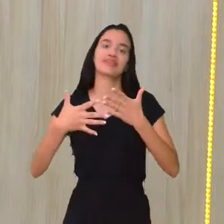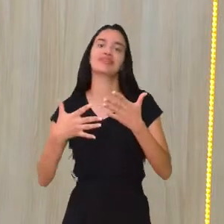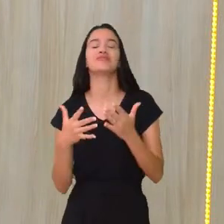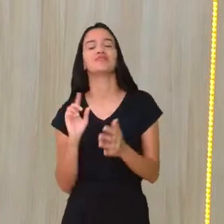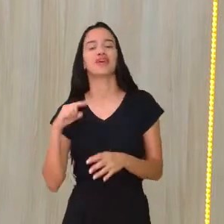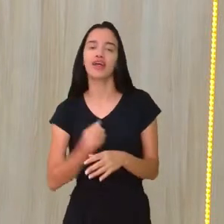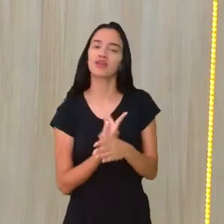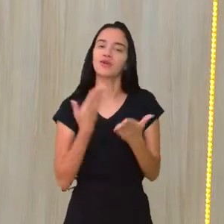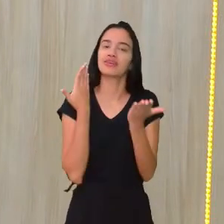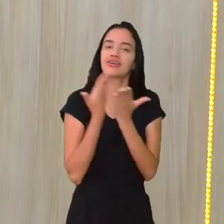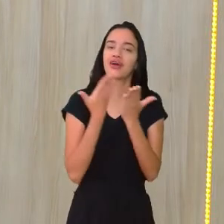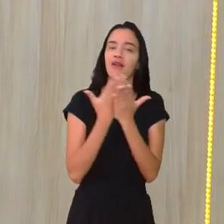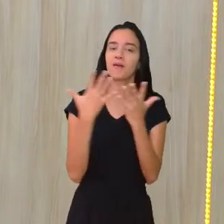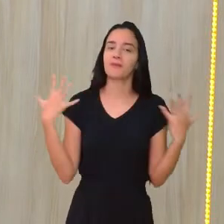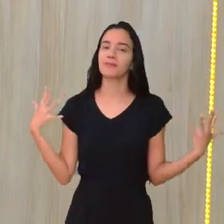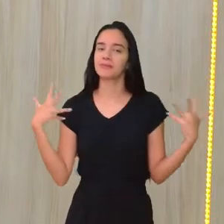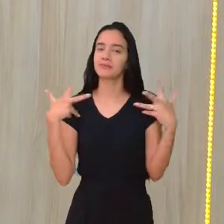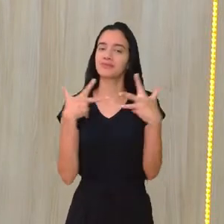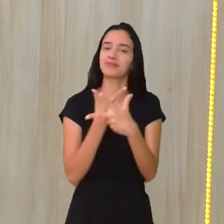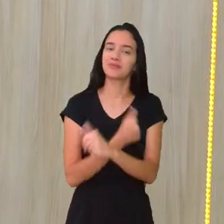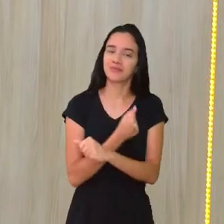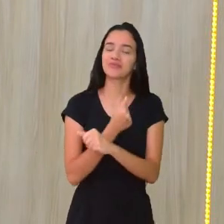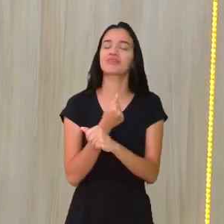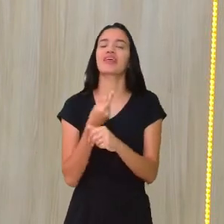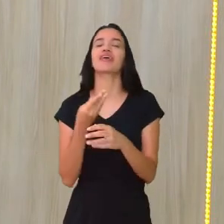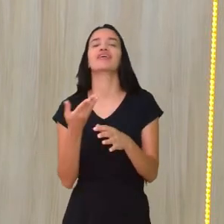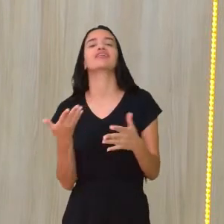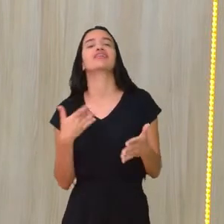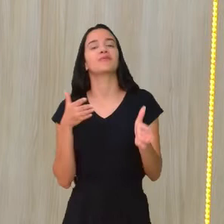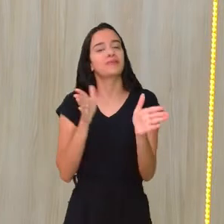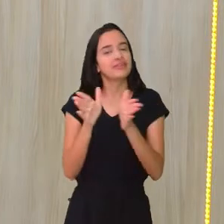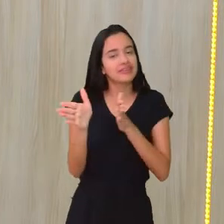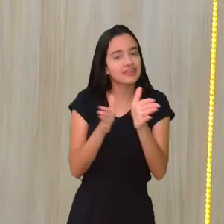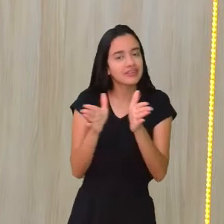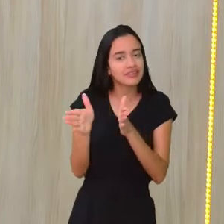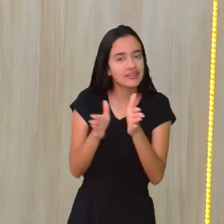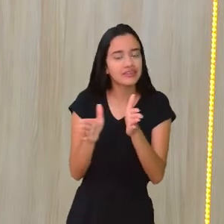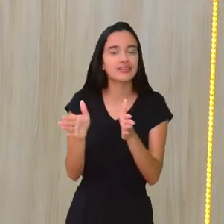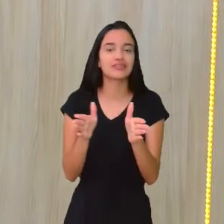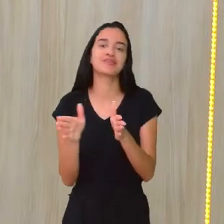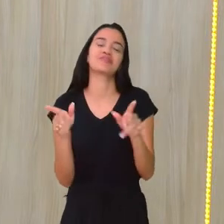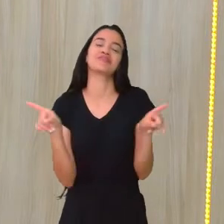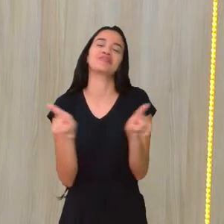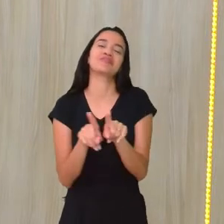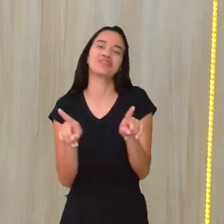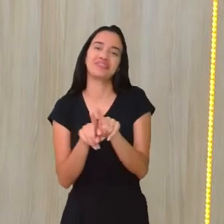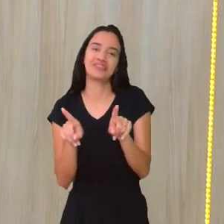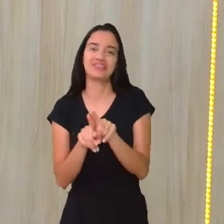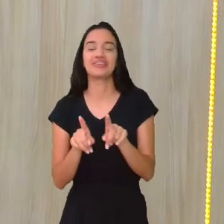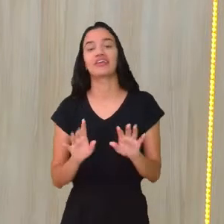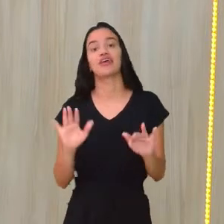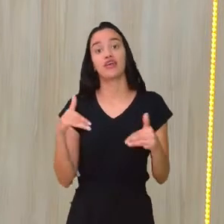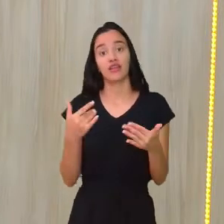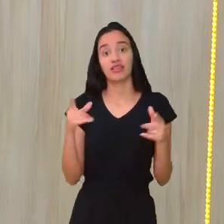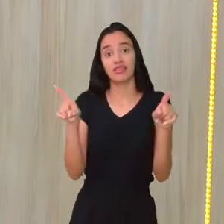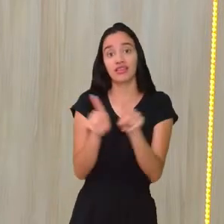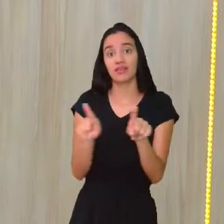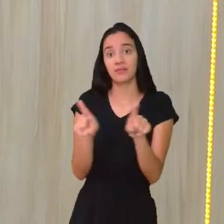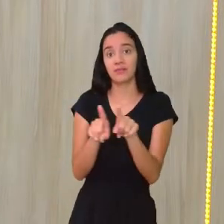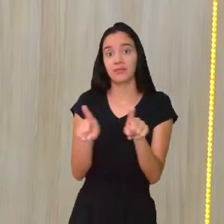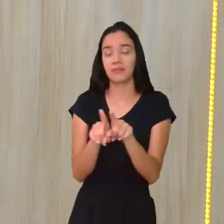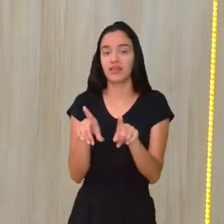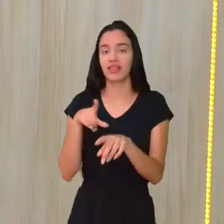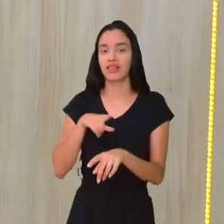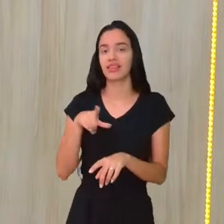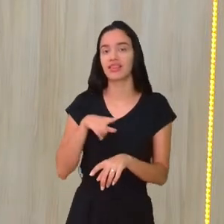assim maravilhosa, tornando mais acessível. Ela é maravilhosa, não é mesmo? E tenho